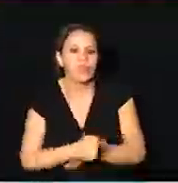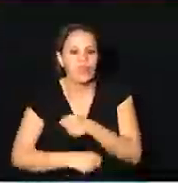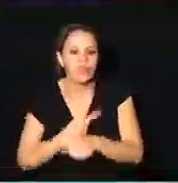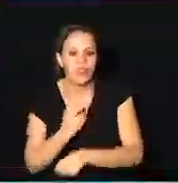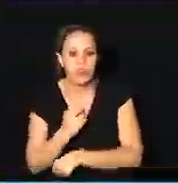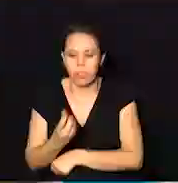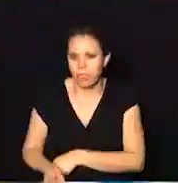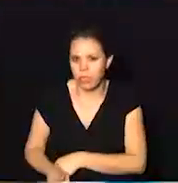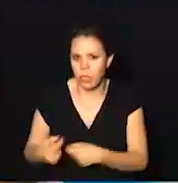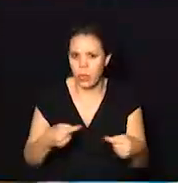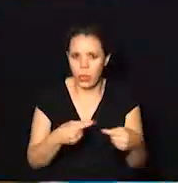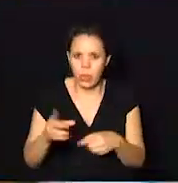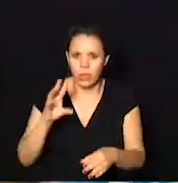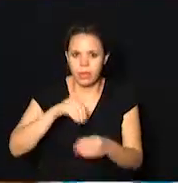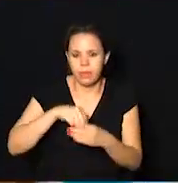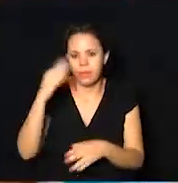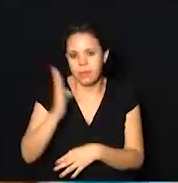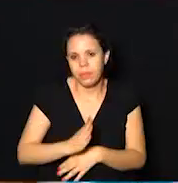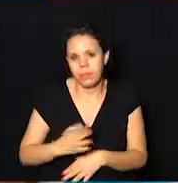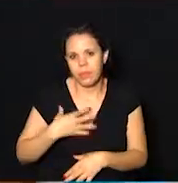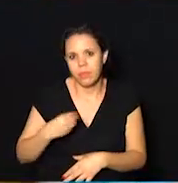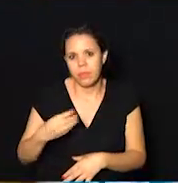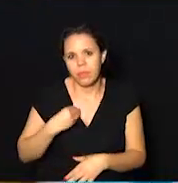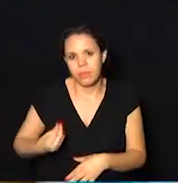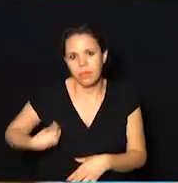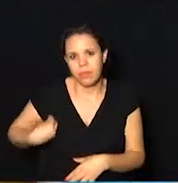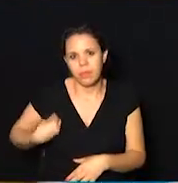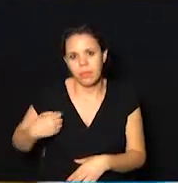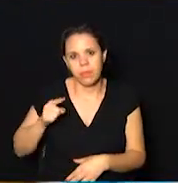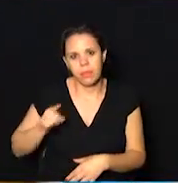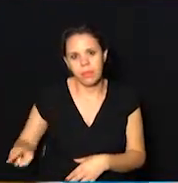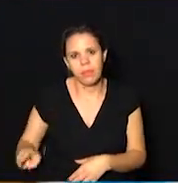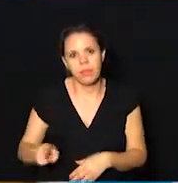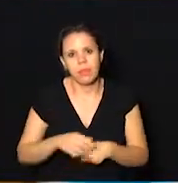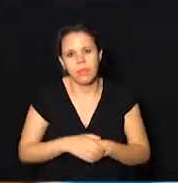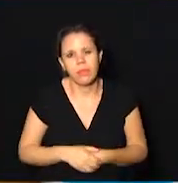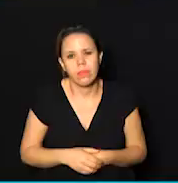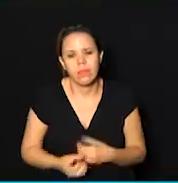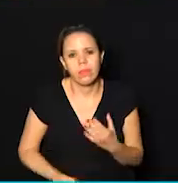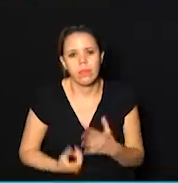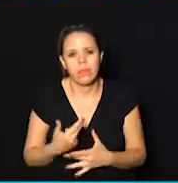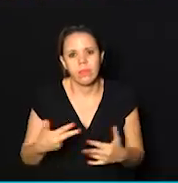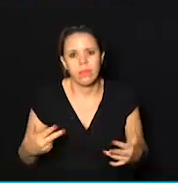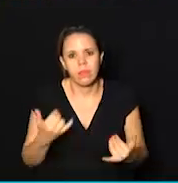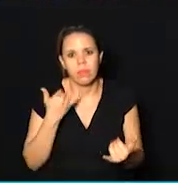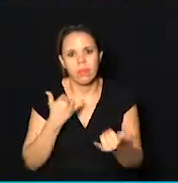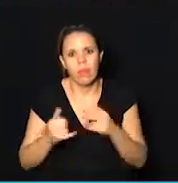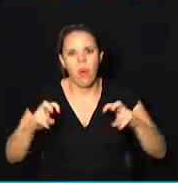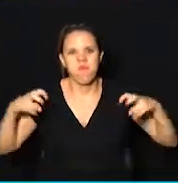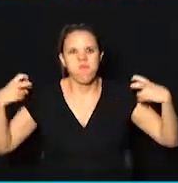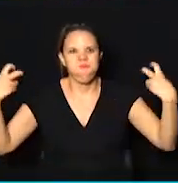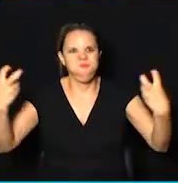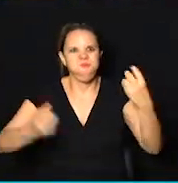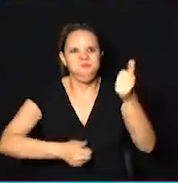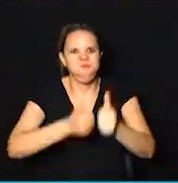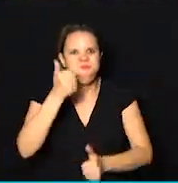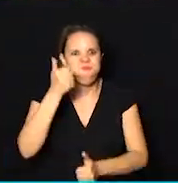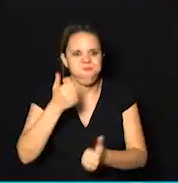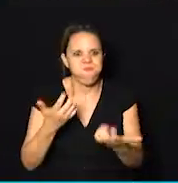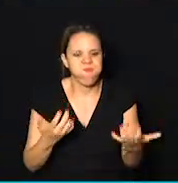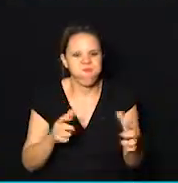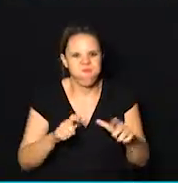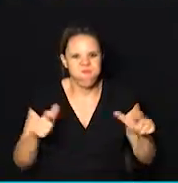2016 competir em casa meus filhos estavam ali é aquilo ali parecia um estádio de futebol